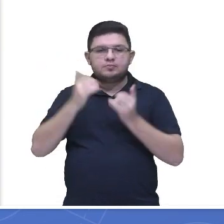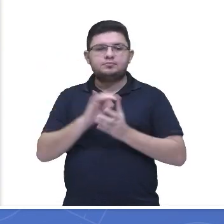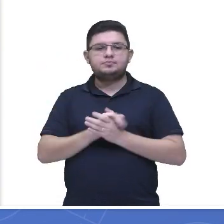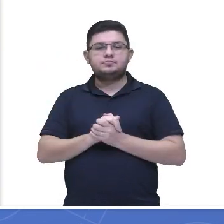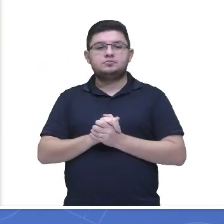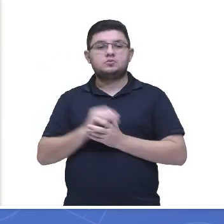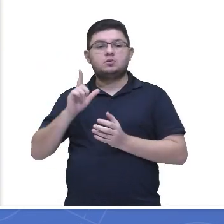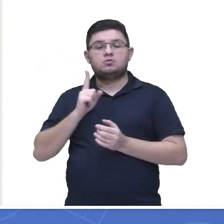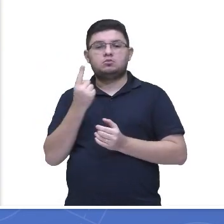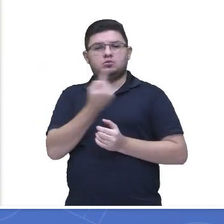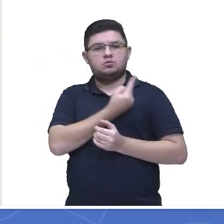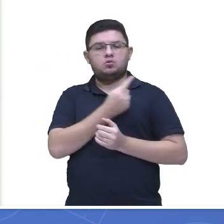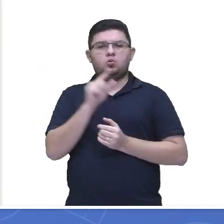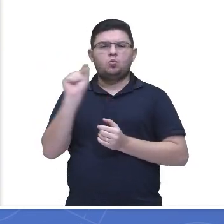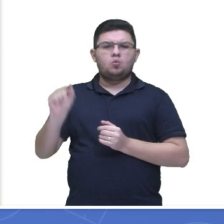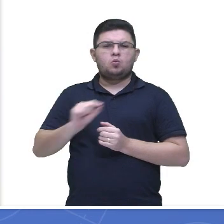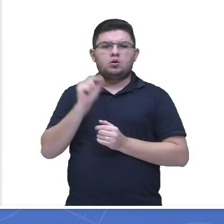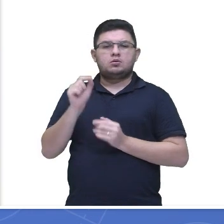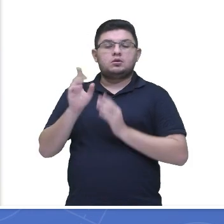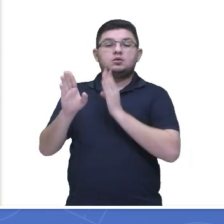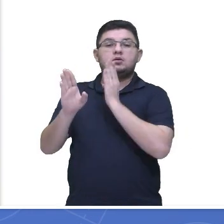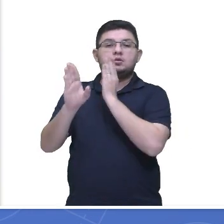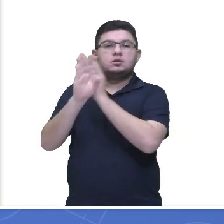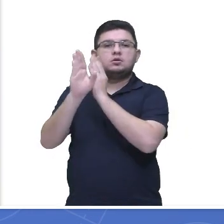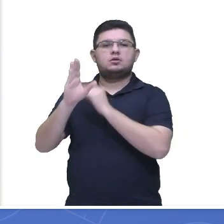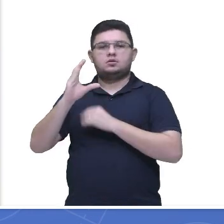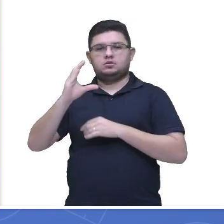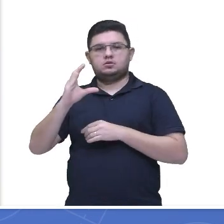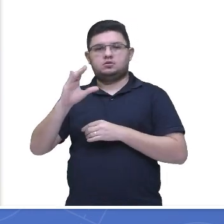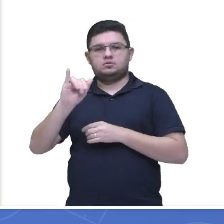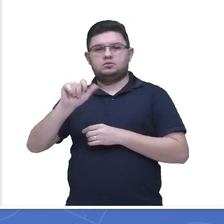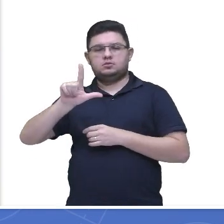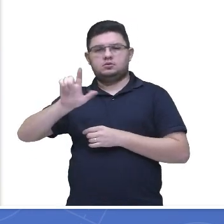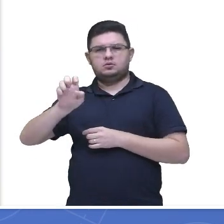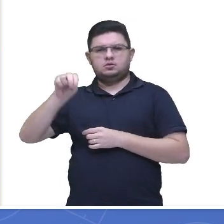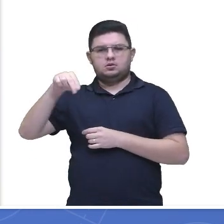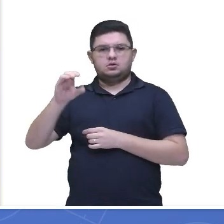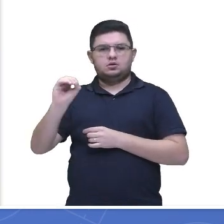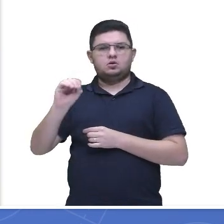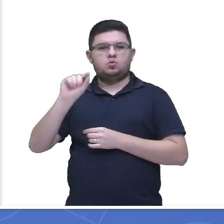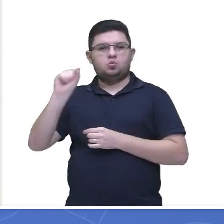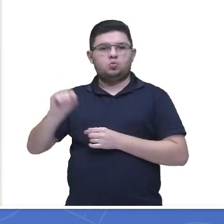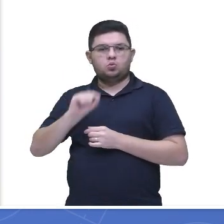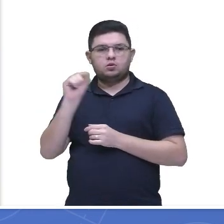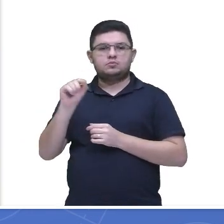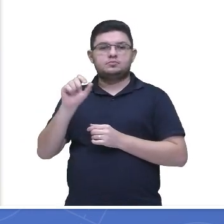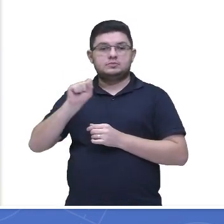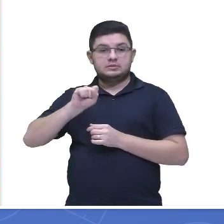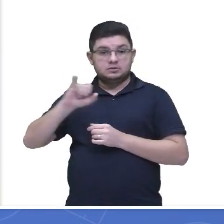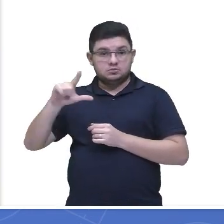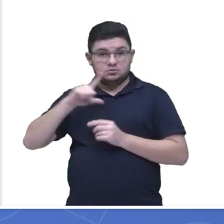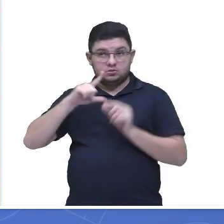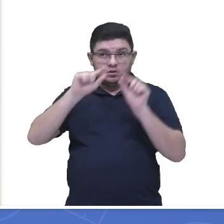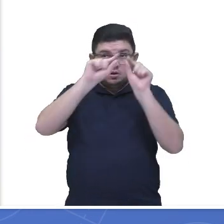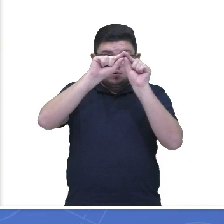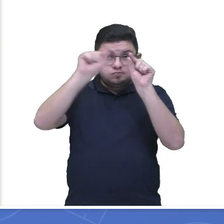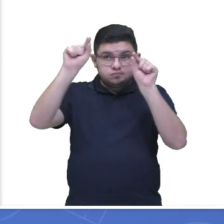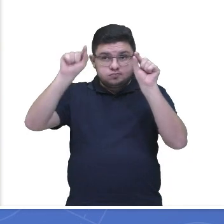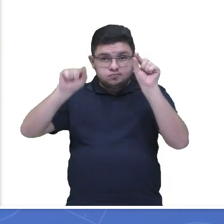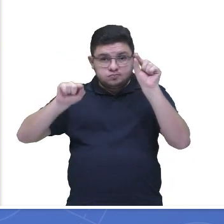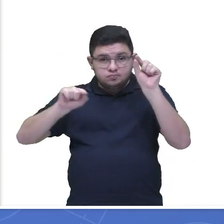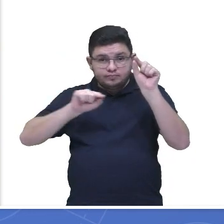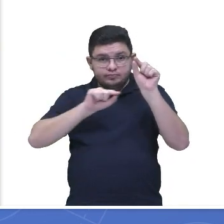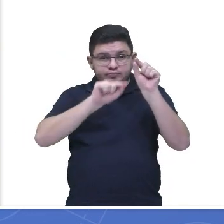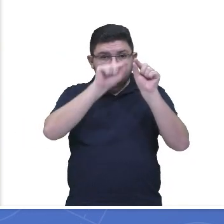identifico um cicleno? Quando ele for de cadeia fechada, quando ele for insaturado,